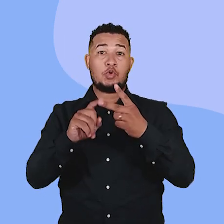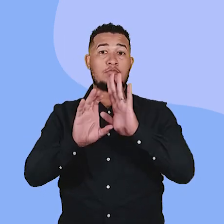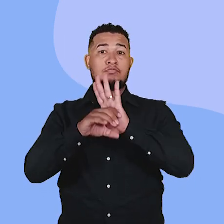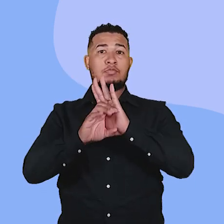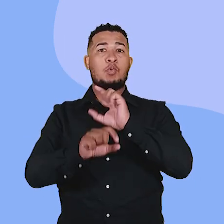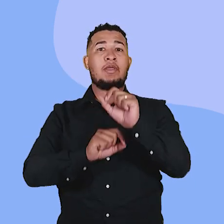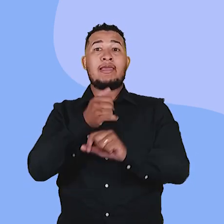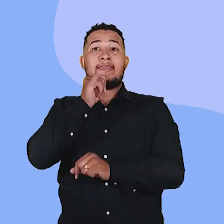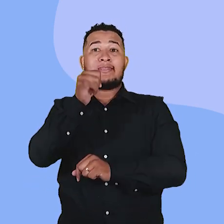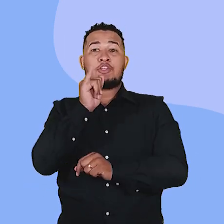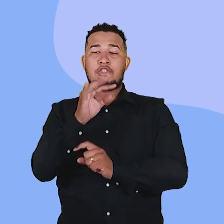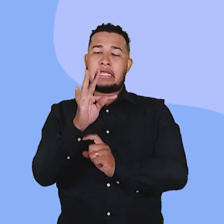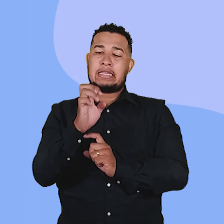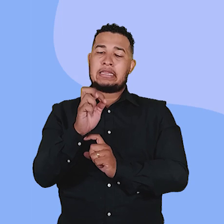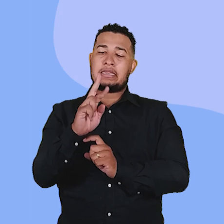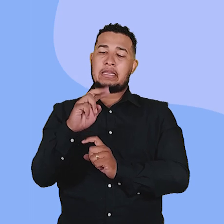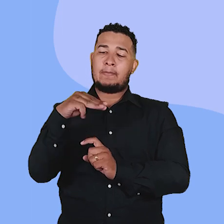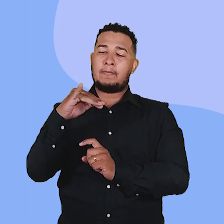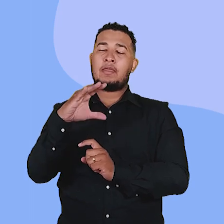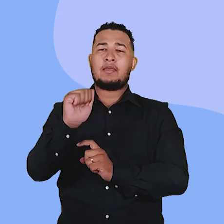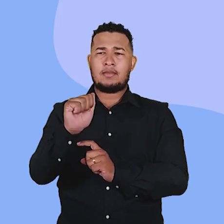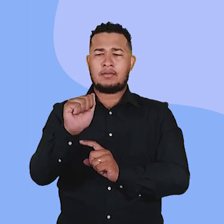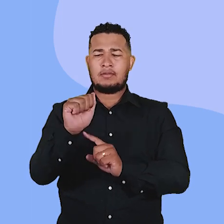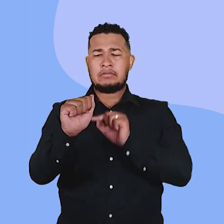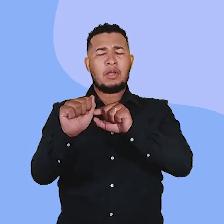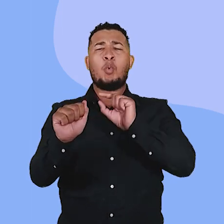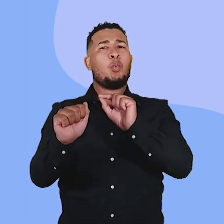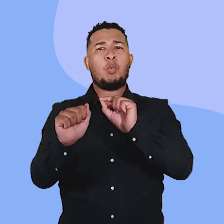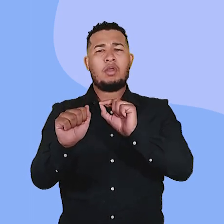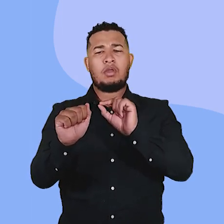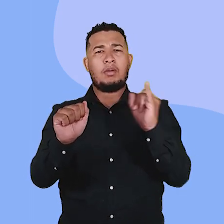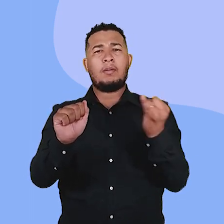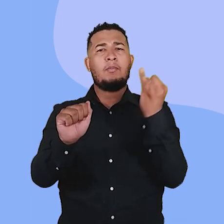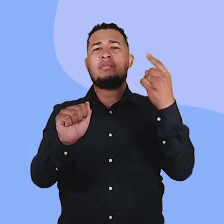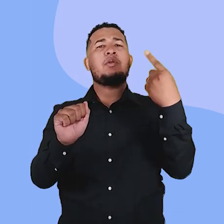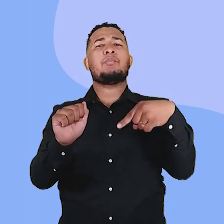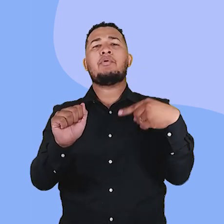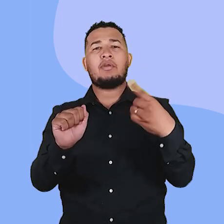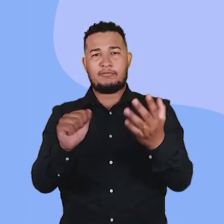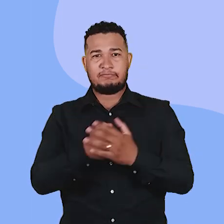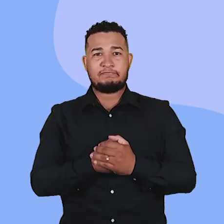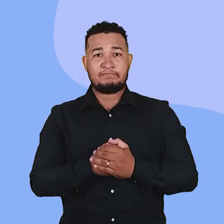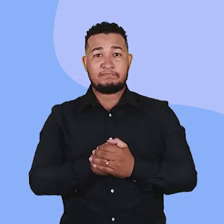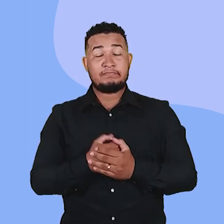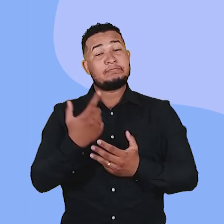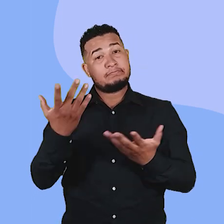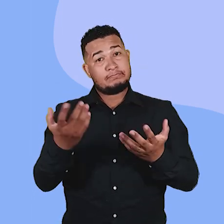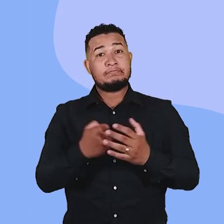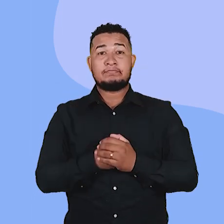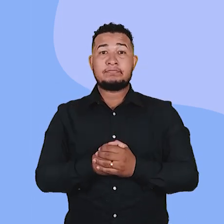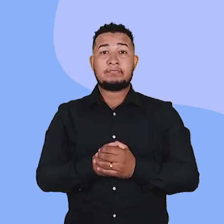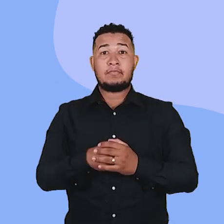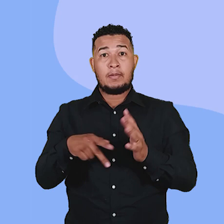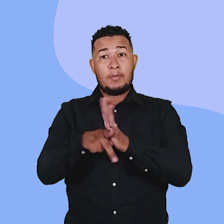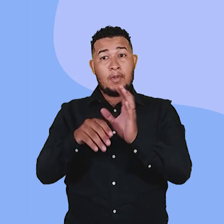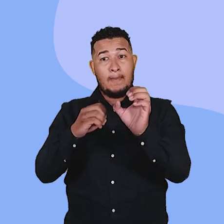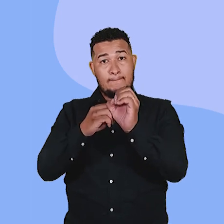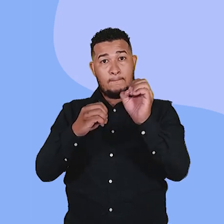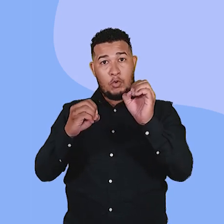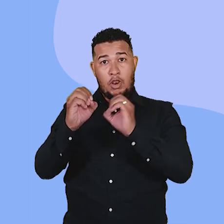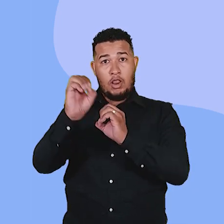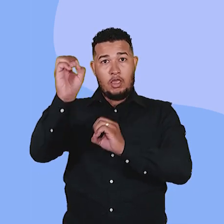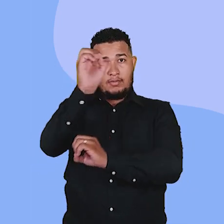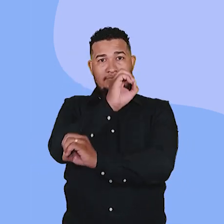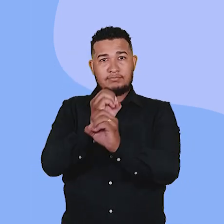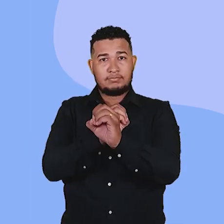da energia térmica. O que é a energia térmica e por que ela é importante a gente falar dela? Bom, as moléculas constituintes